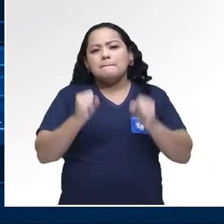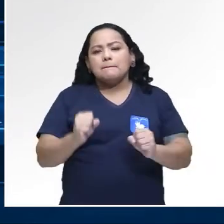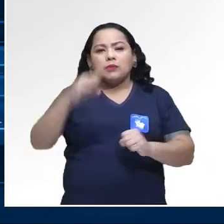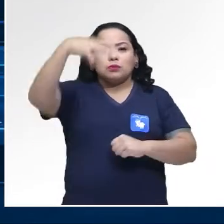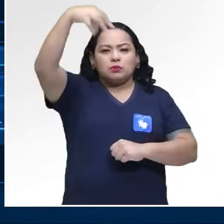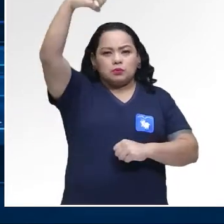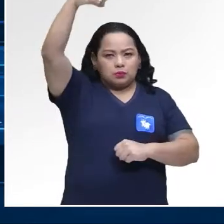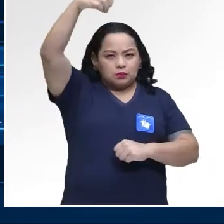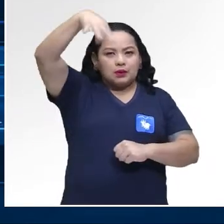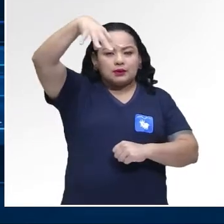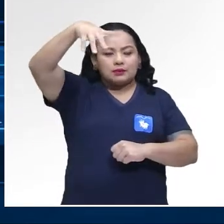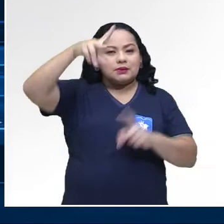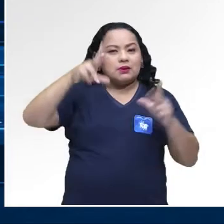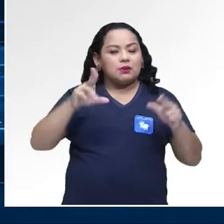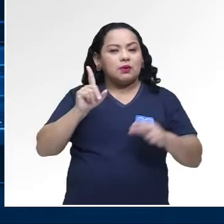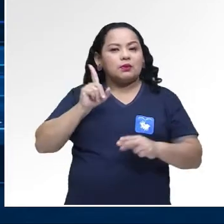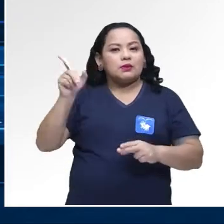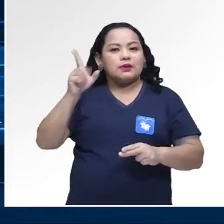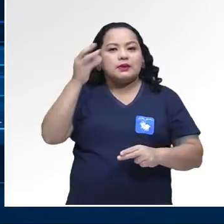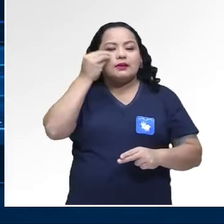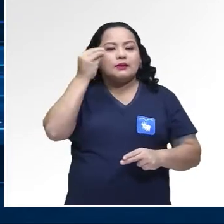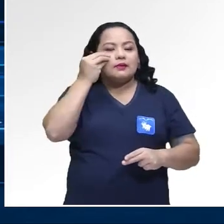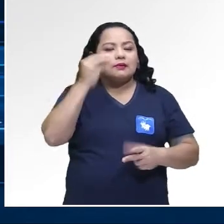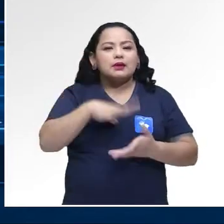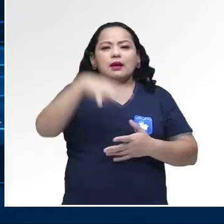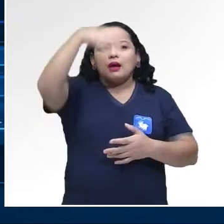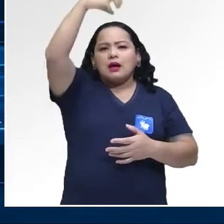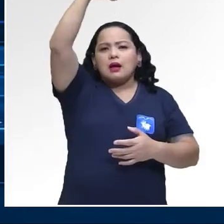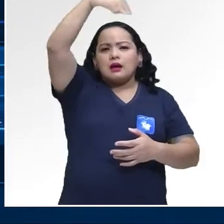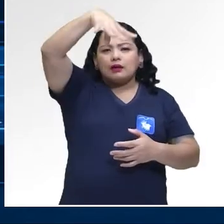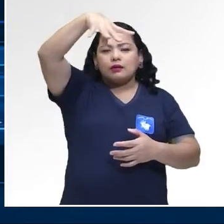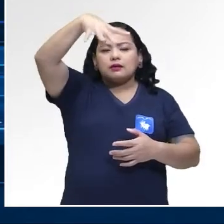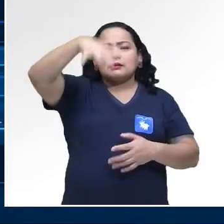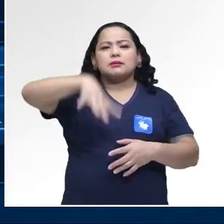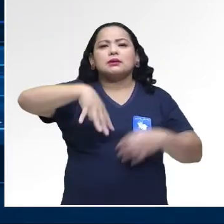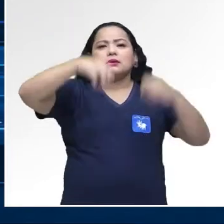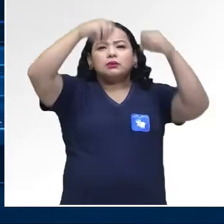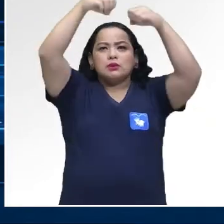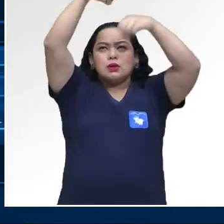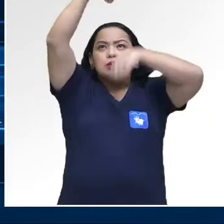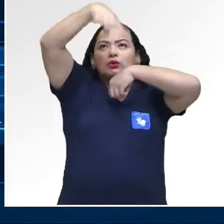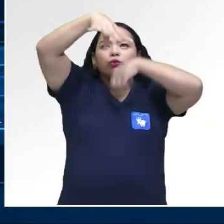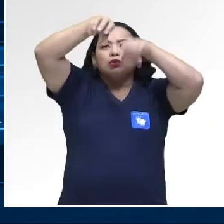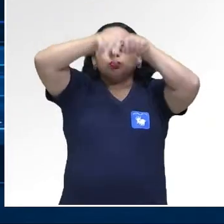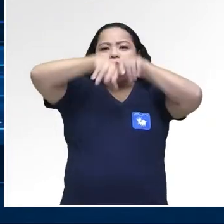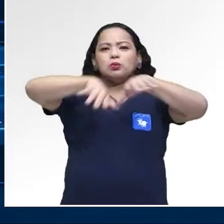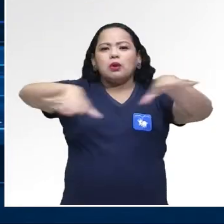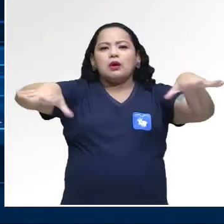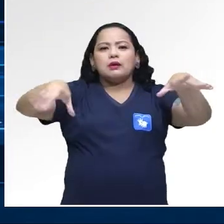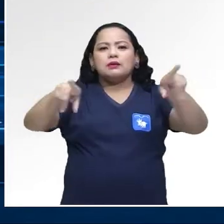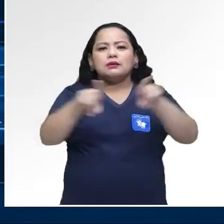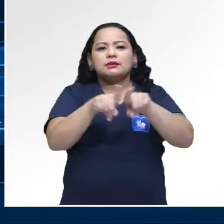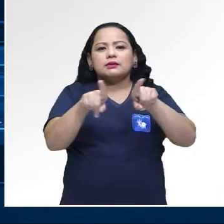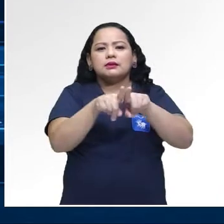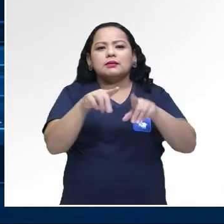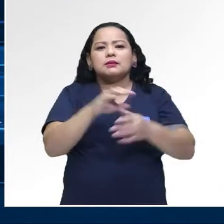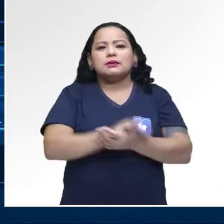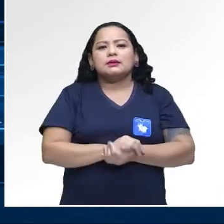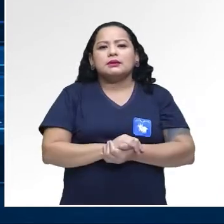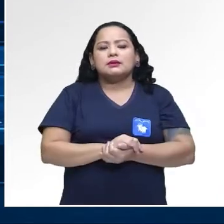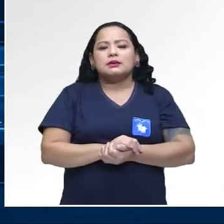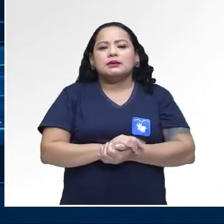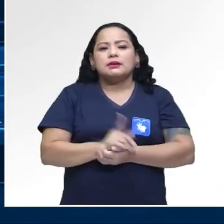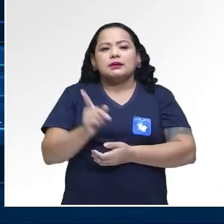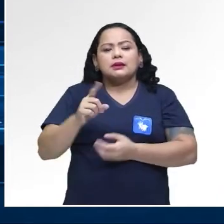gente observa aqui, né, a lâmpada que vai oferecer para a gente a luminosidade, um resistor, né, que é um